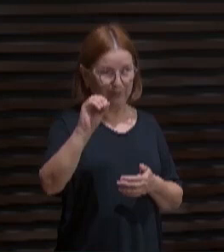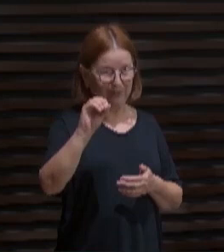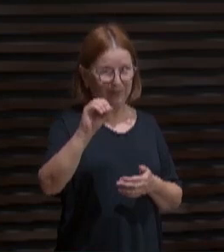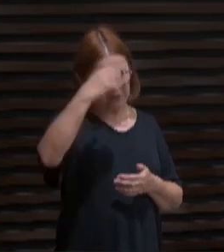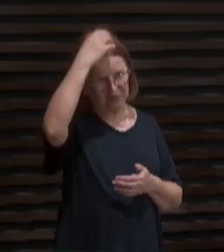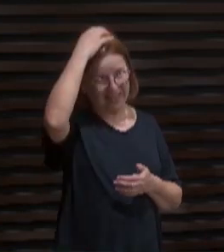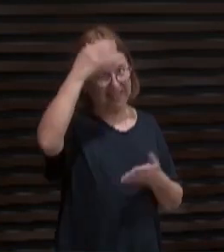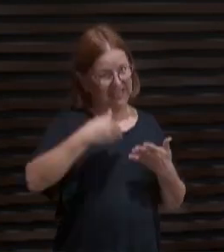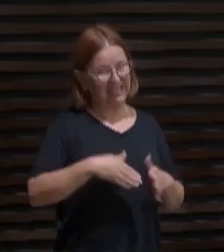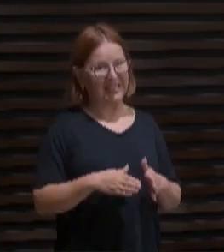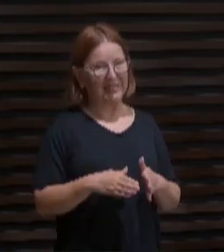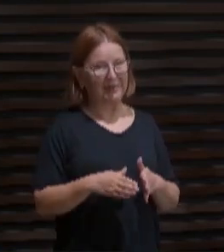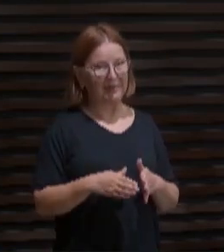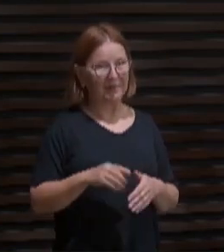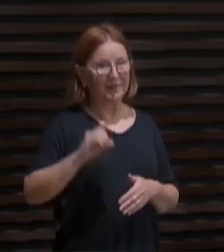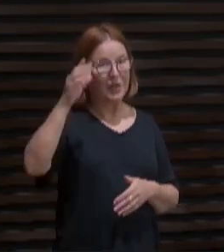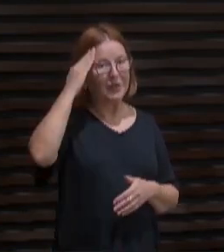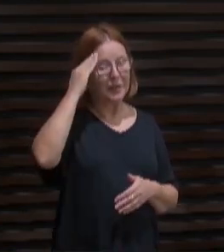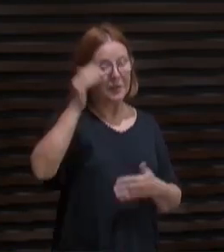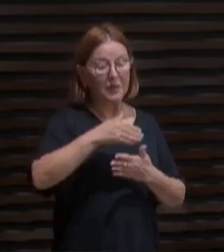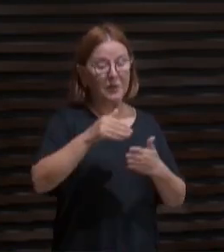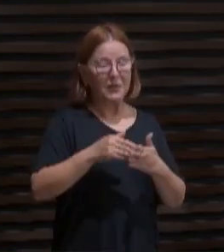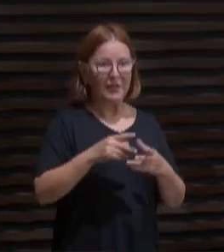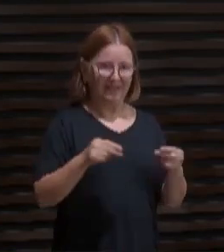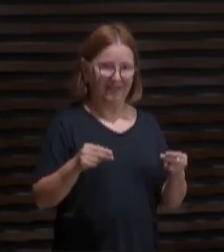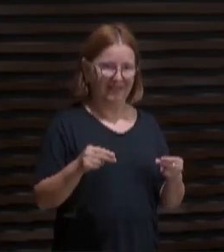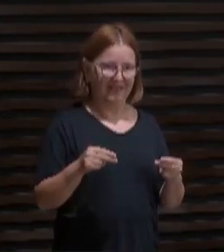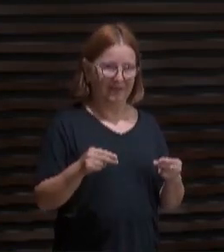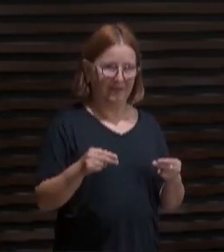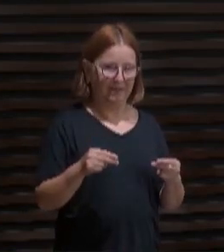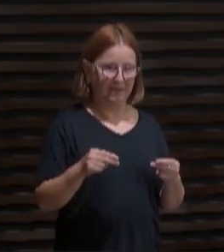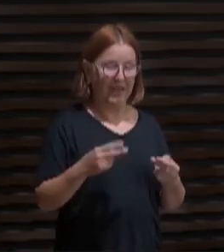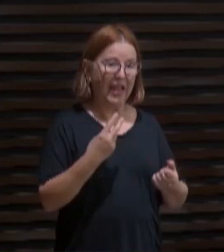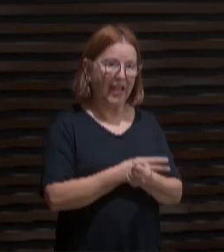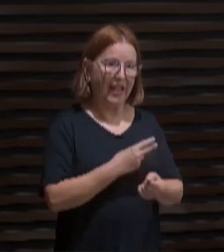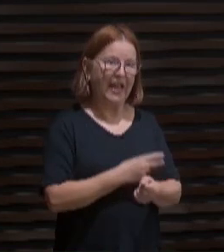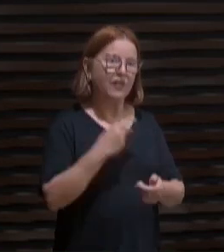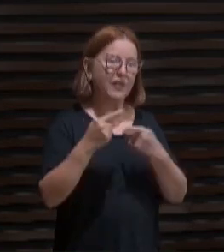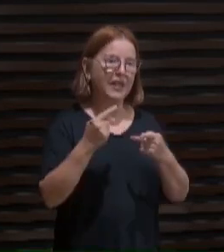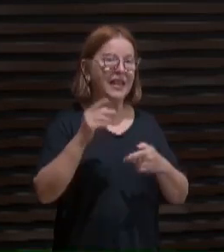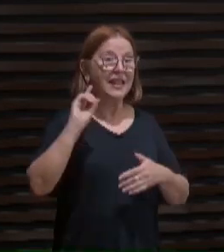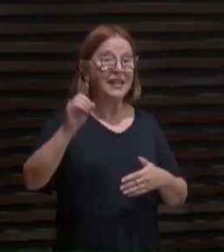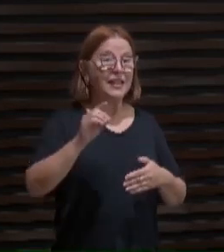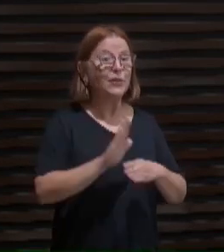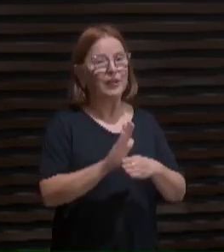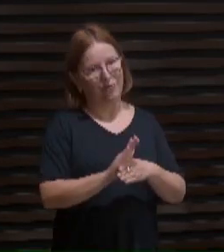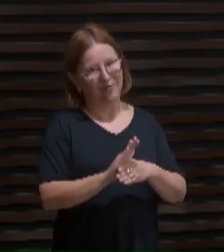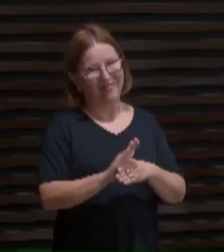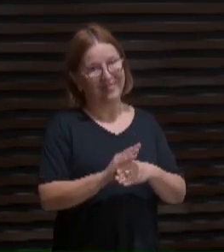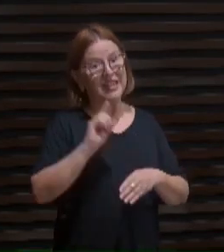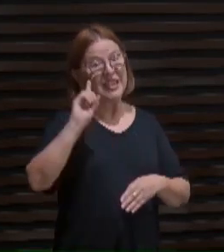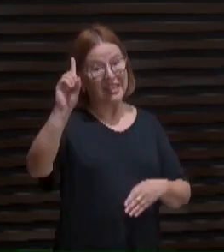Nós precisamos parar com essa história de Deus te ajude. Isso faz parte de uma cultura em que